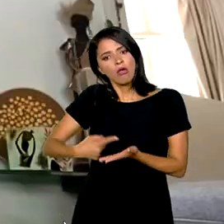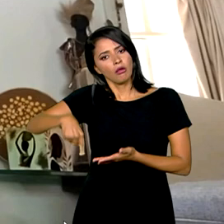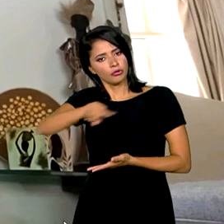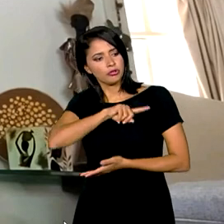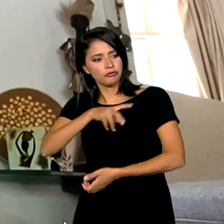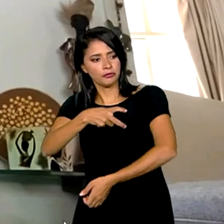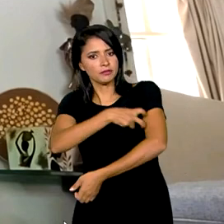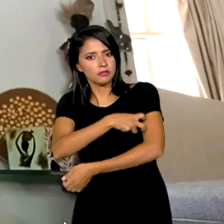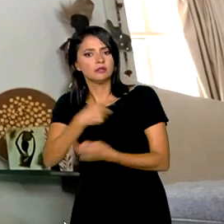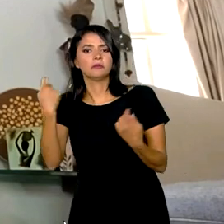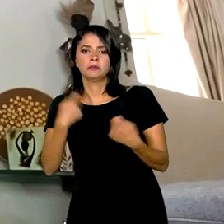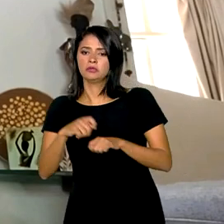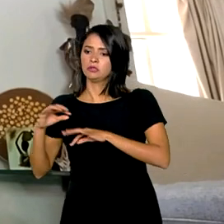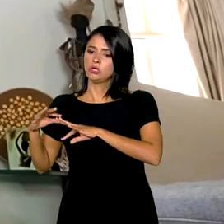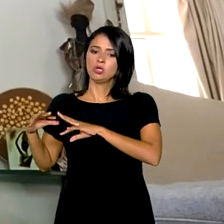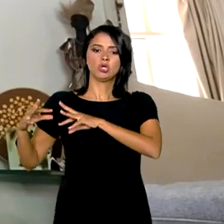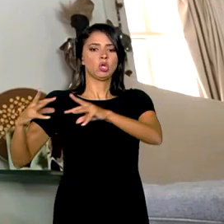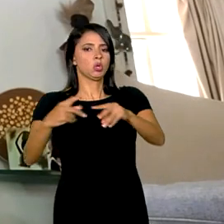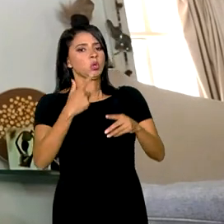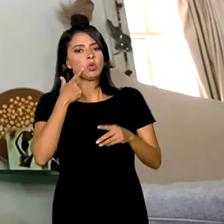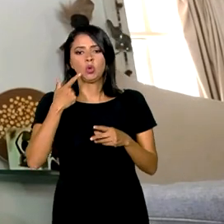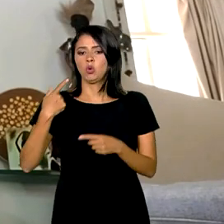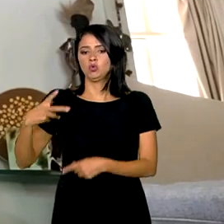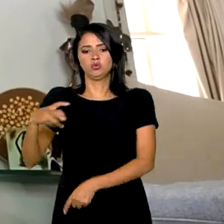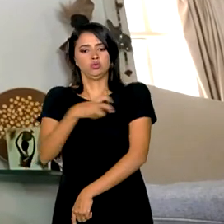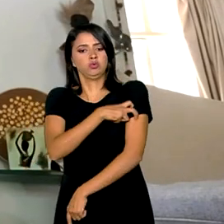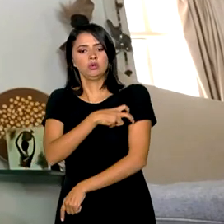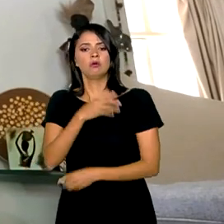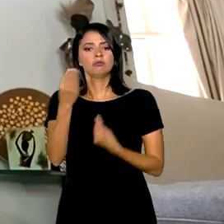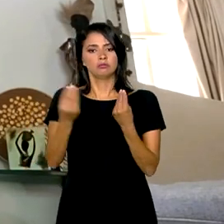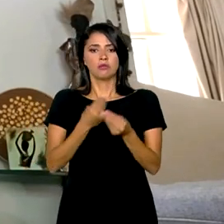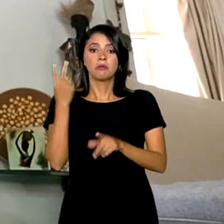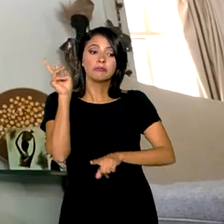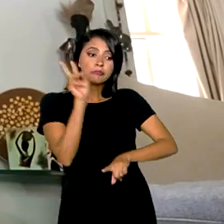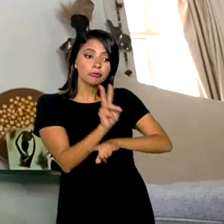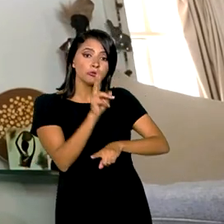gente precisa que todo mundo seja vacinado para proteger outras pessoas. Pessoas, né?